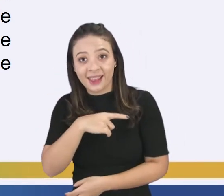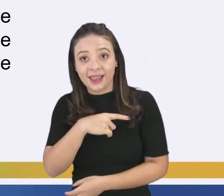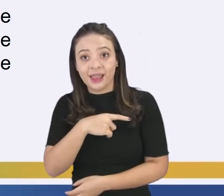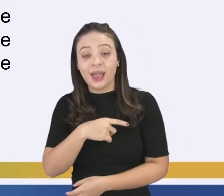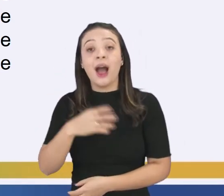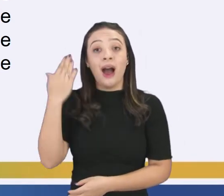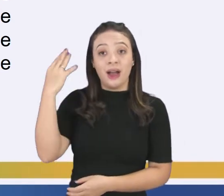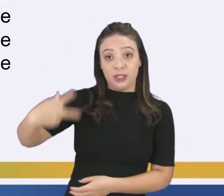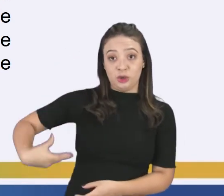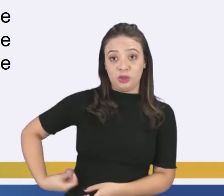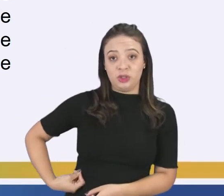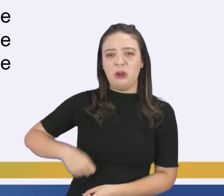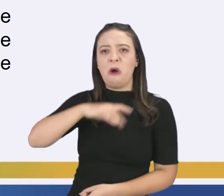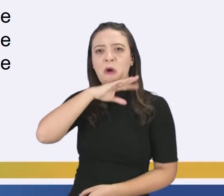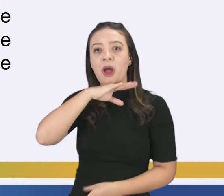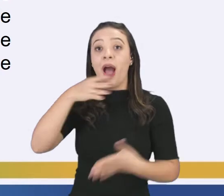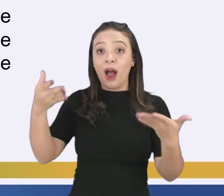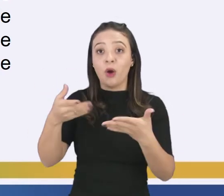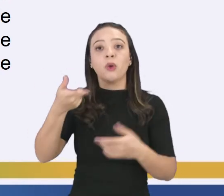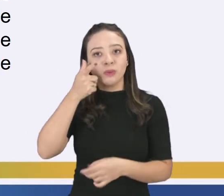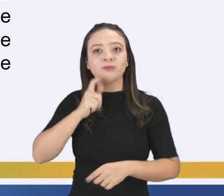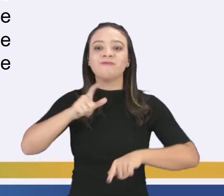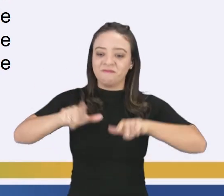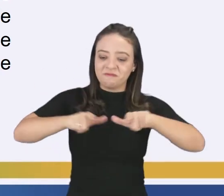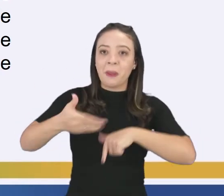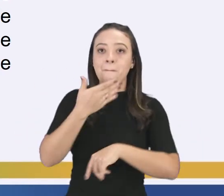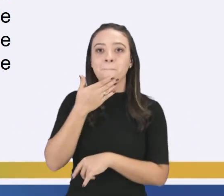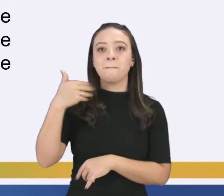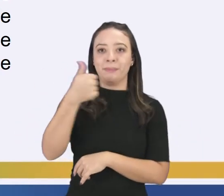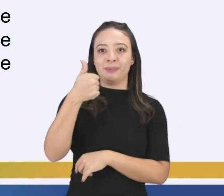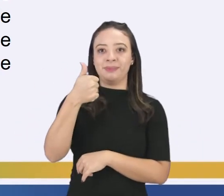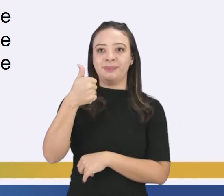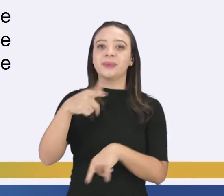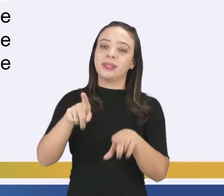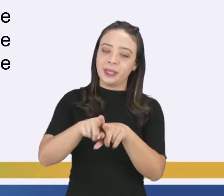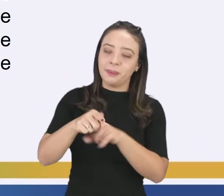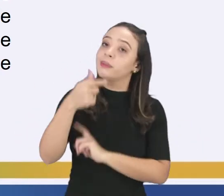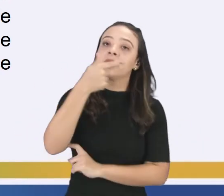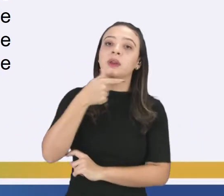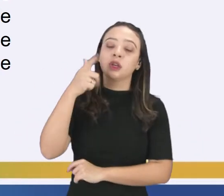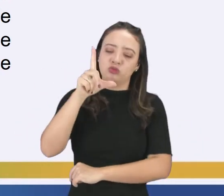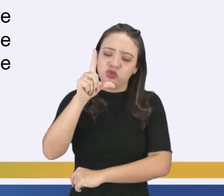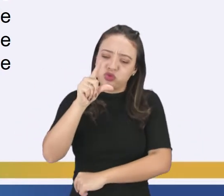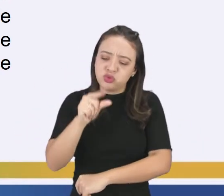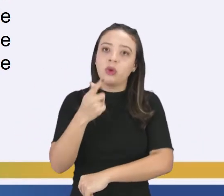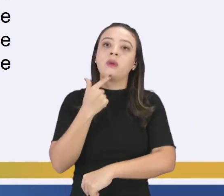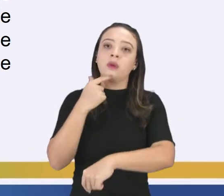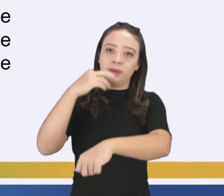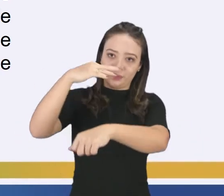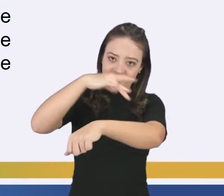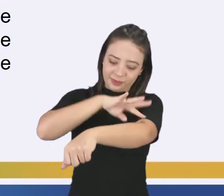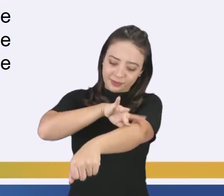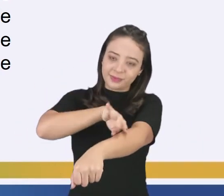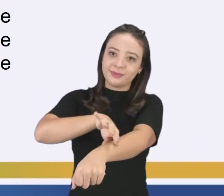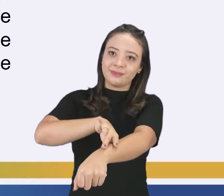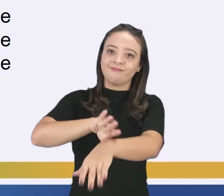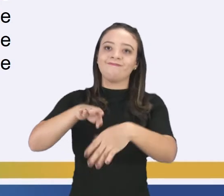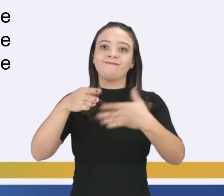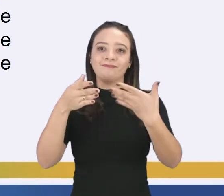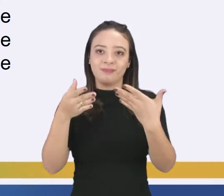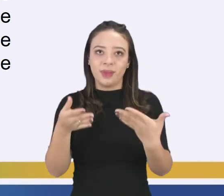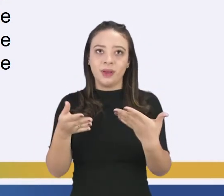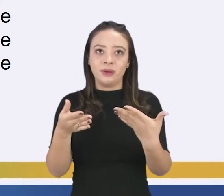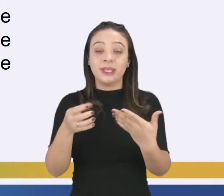antes funcionava mal, passa a funcionar melhor e a glicose diminui seus índices na corrente sanguínea. Ou seja, a